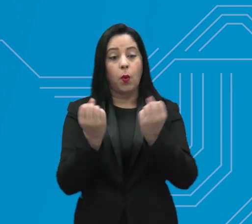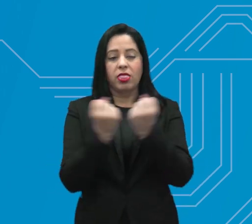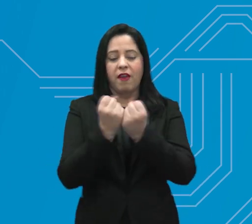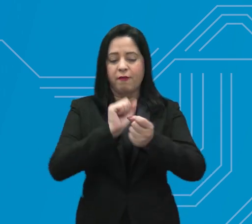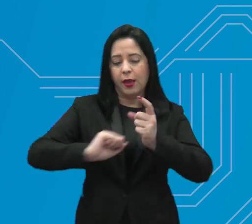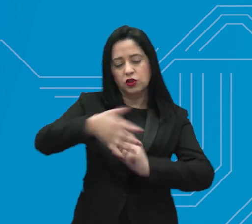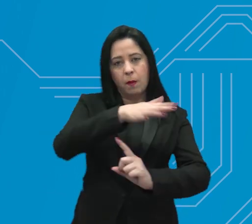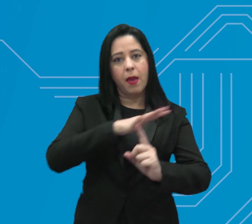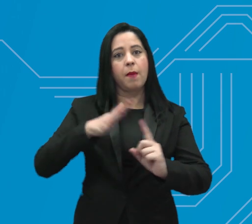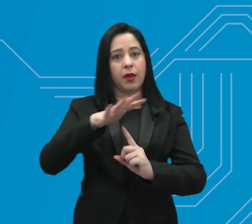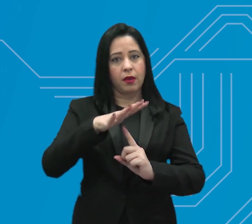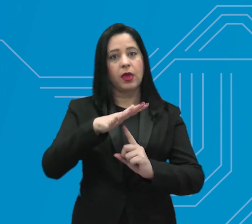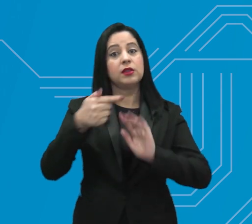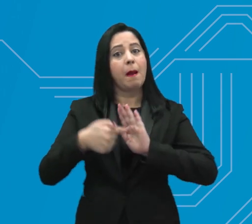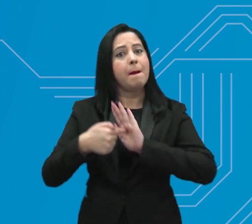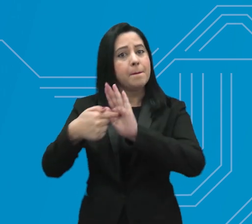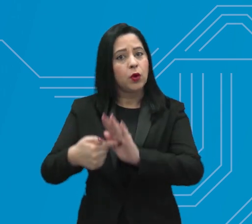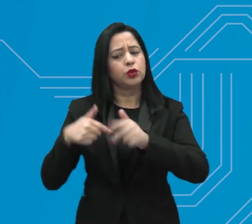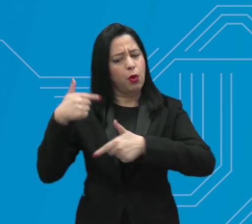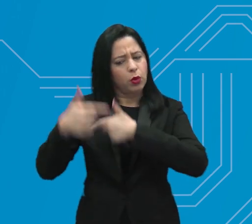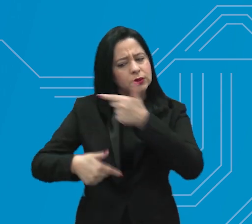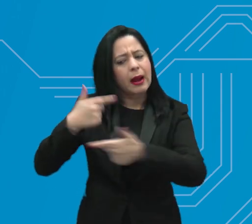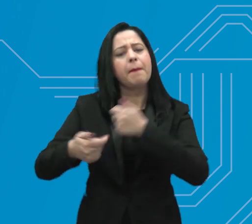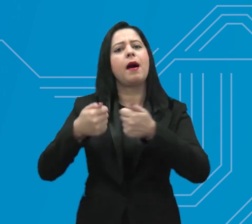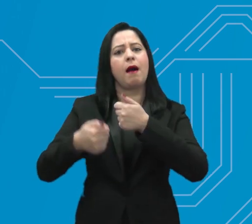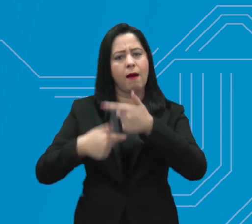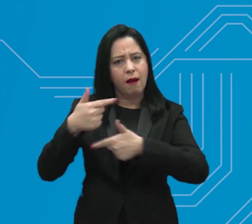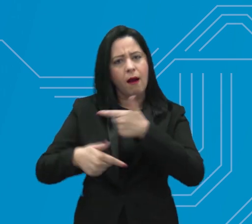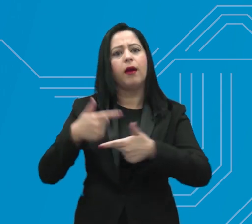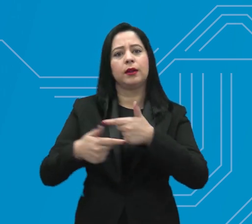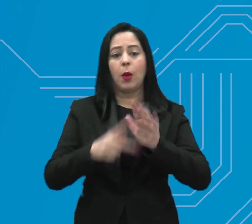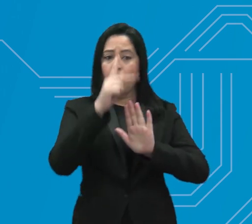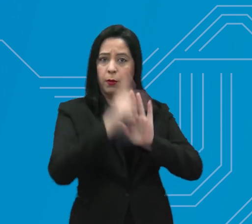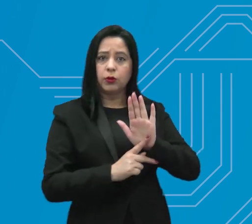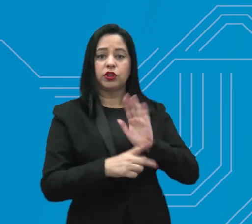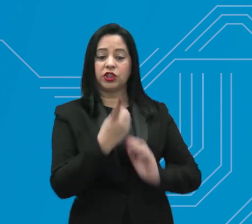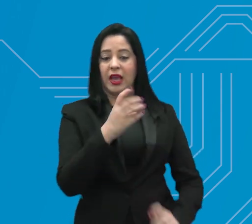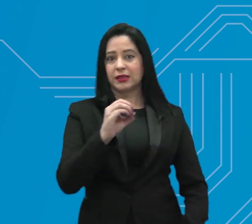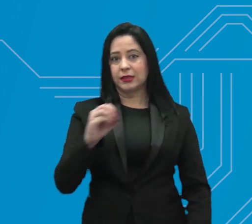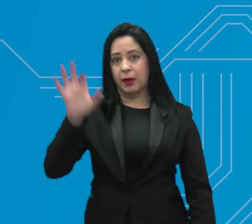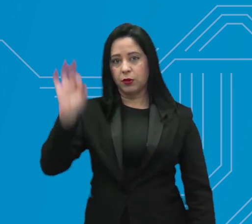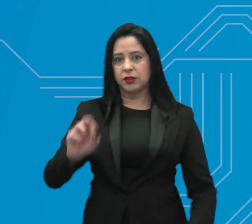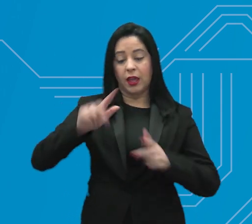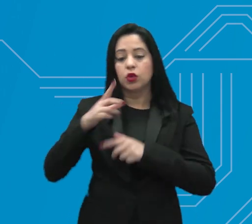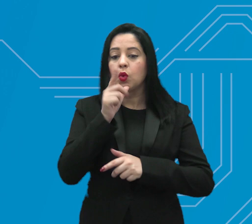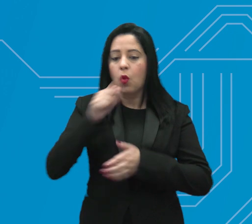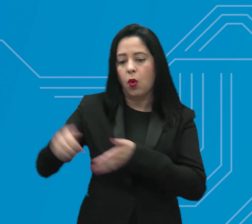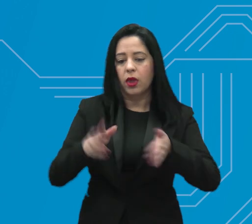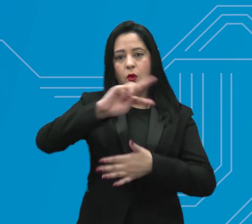Atuação Especial de Defesa do Meio Ambiente, também houve prestação de contas das atividades desenvolvidas pelo